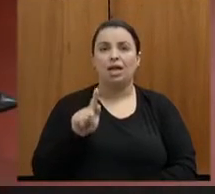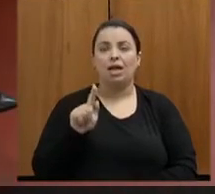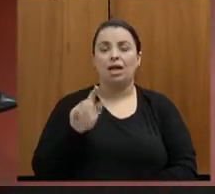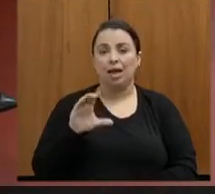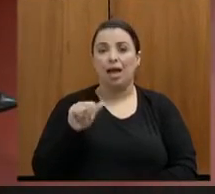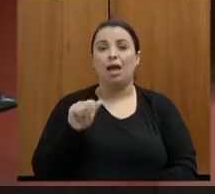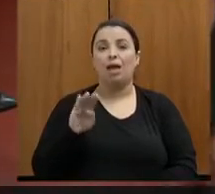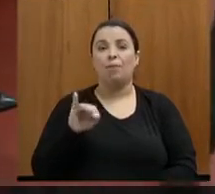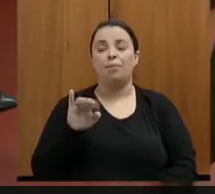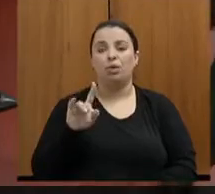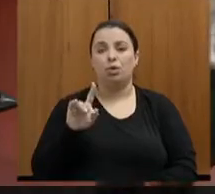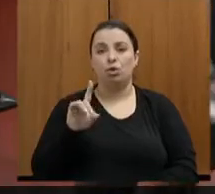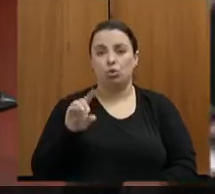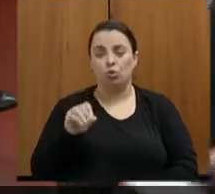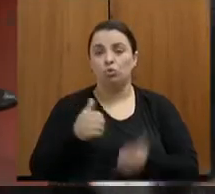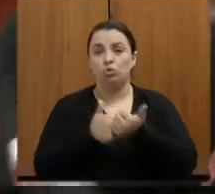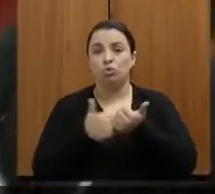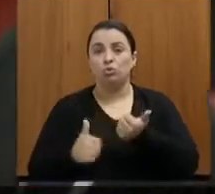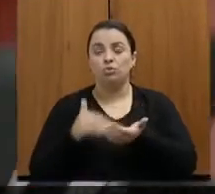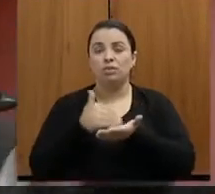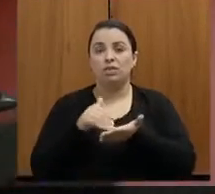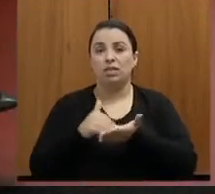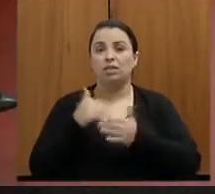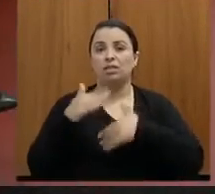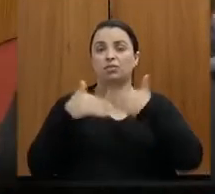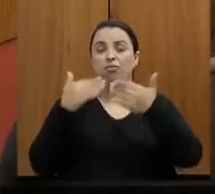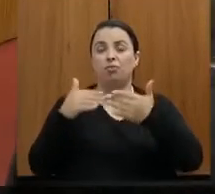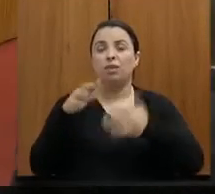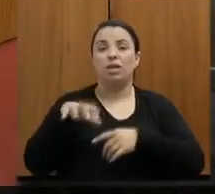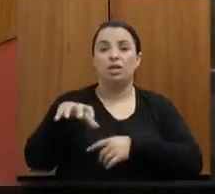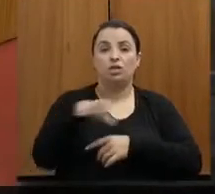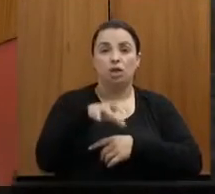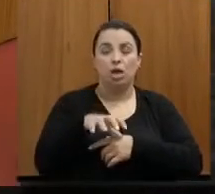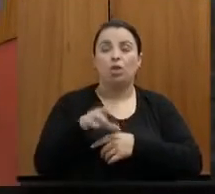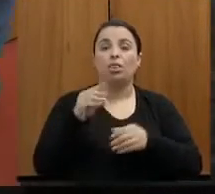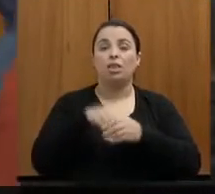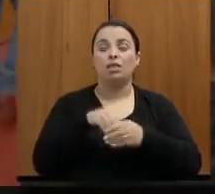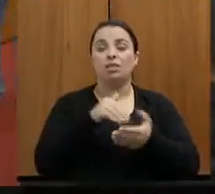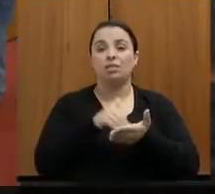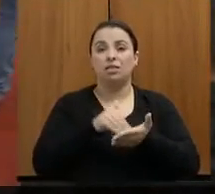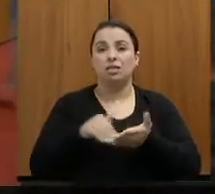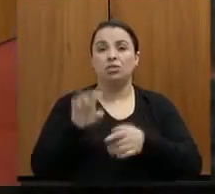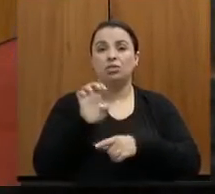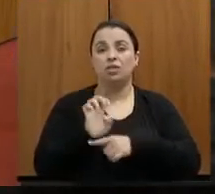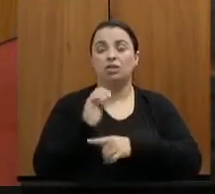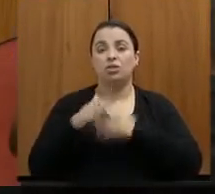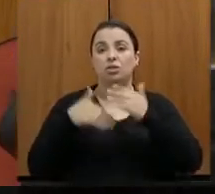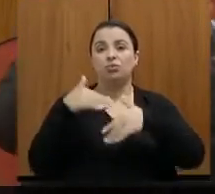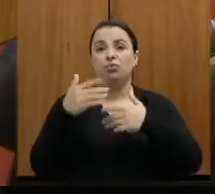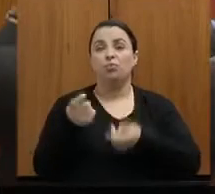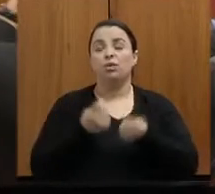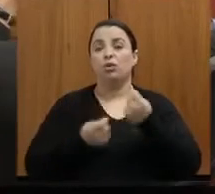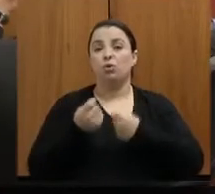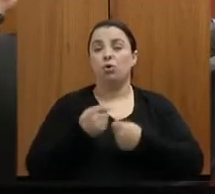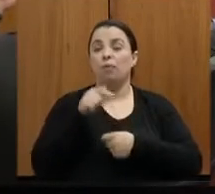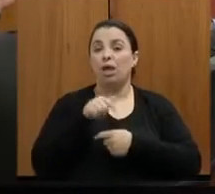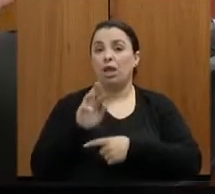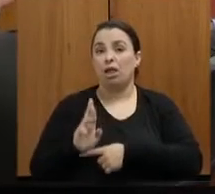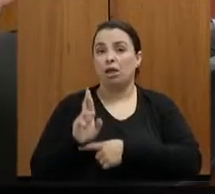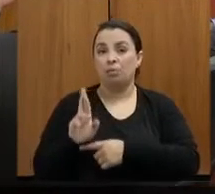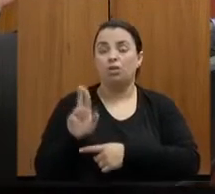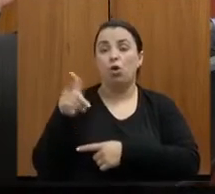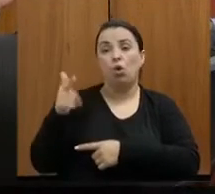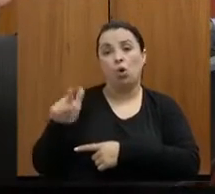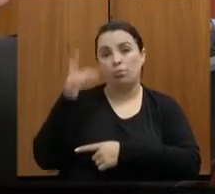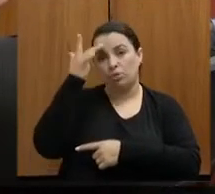Regional da Secretaria de Estado de Desenvolvimento Econômico, representando o secretário Fernando